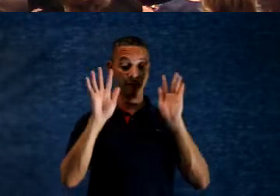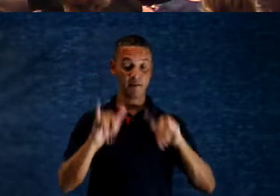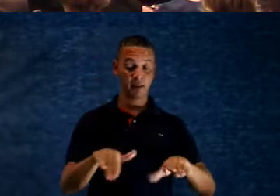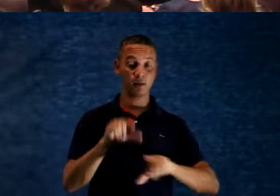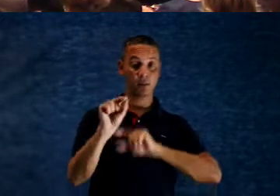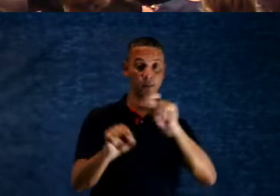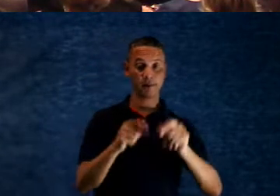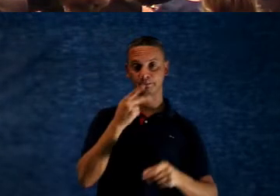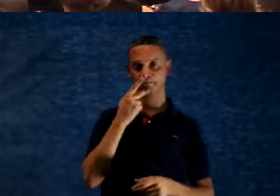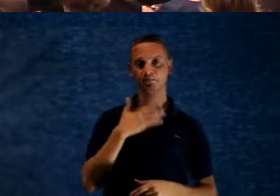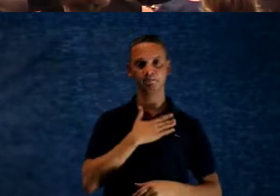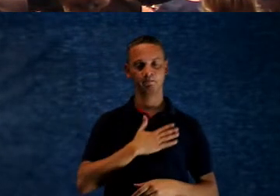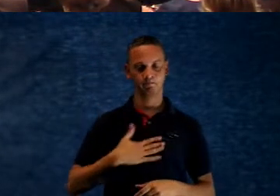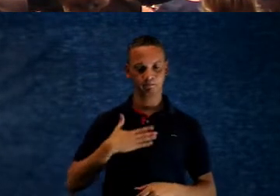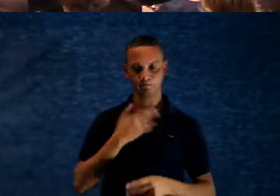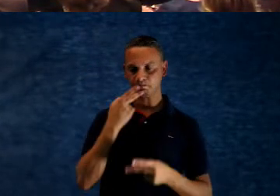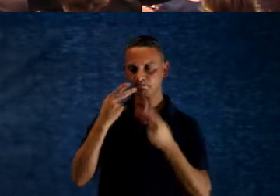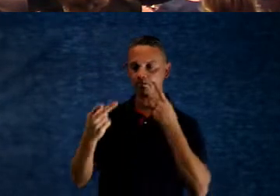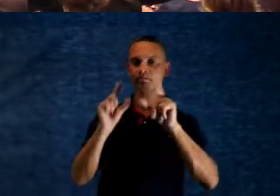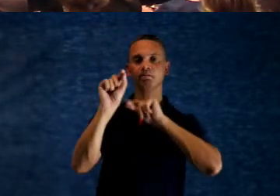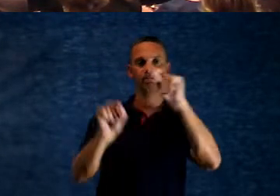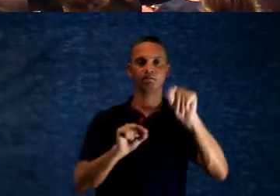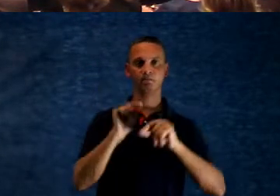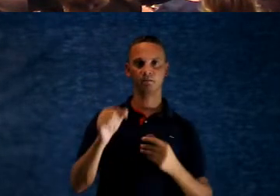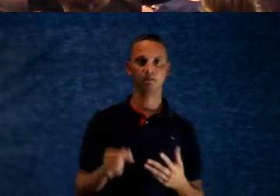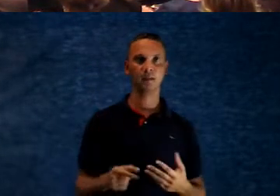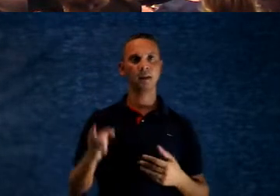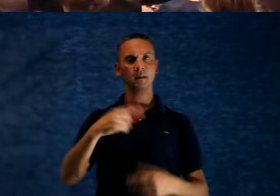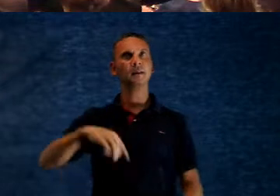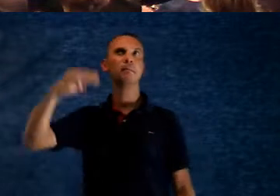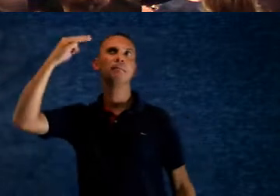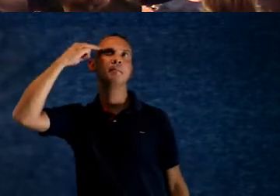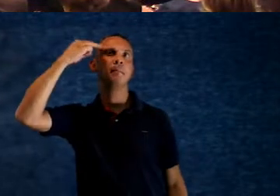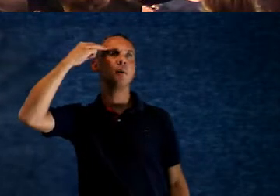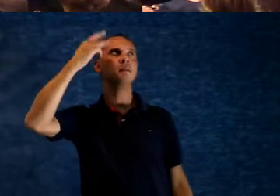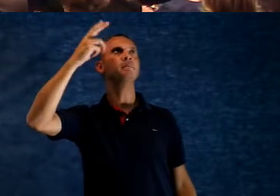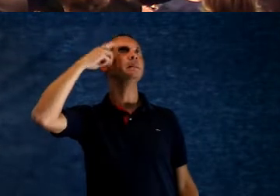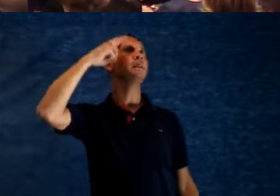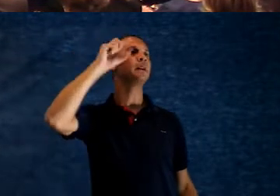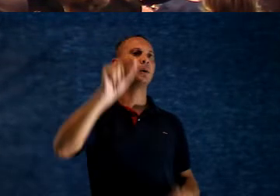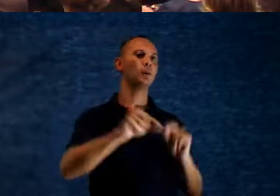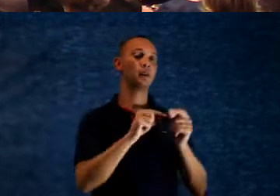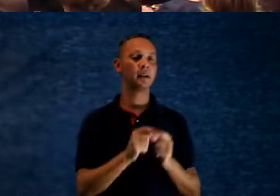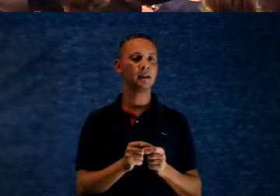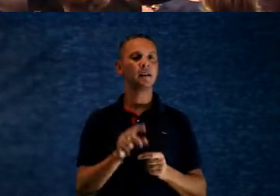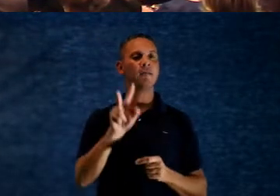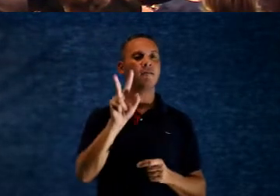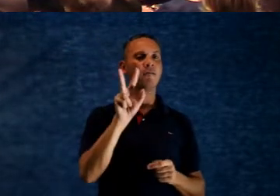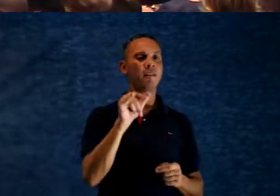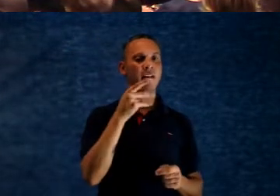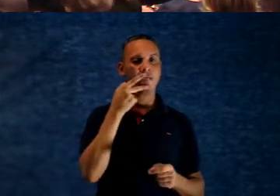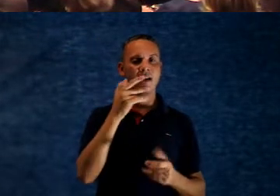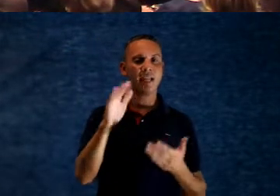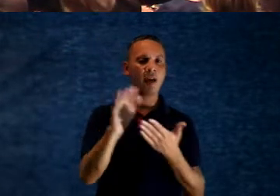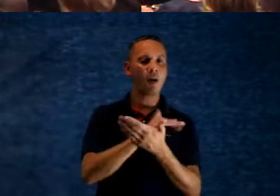finalizar, eu gostaria de dizer que, já que estamos no campo da memória, eu gostaria de dizer que em breve falará